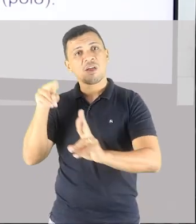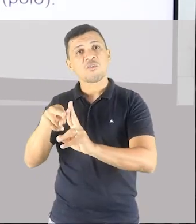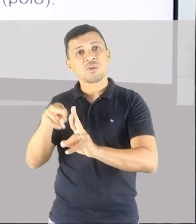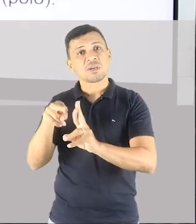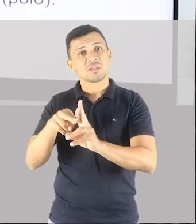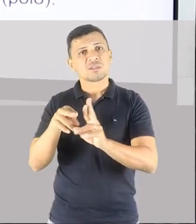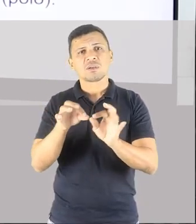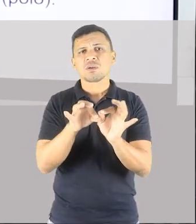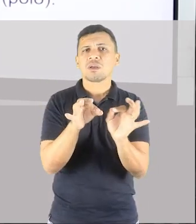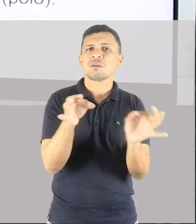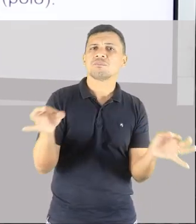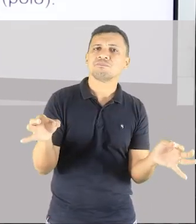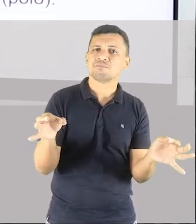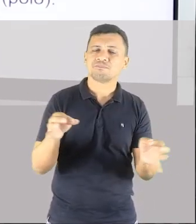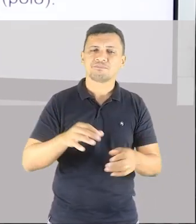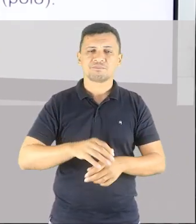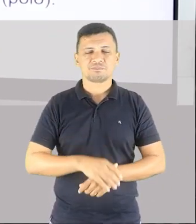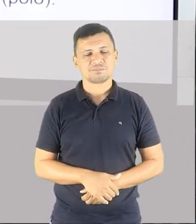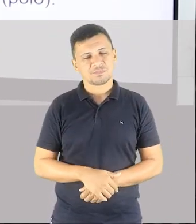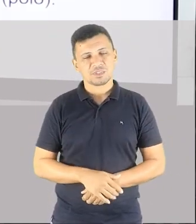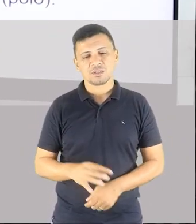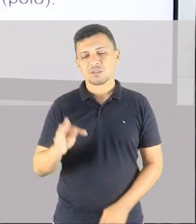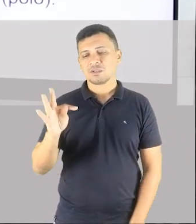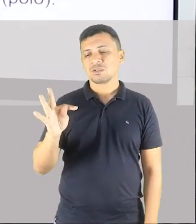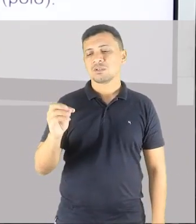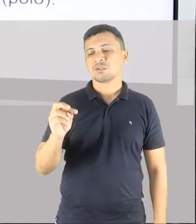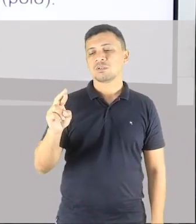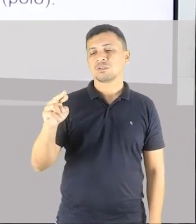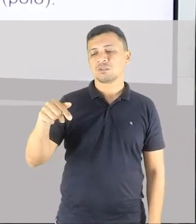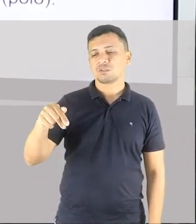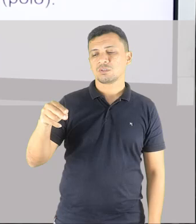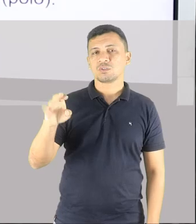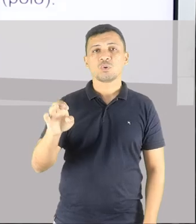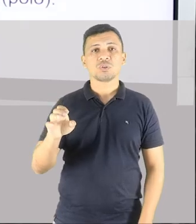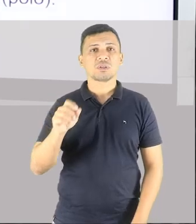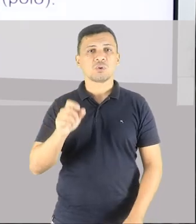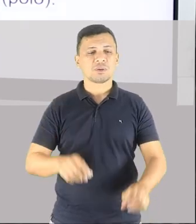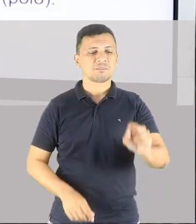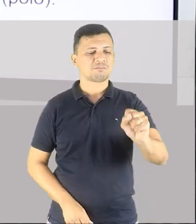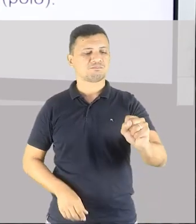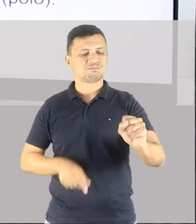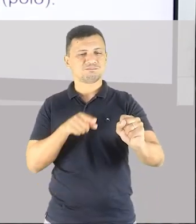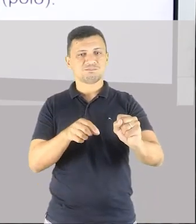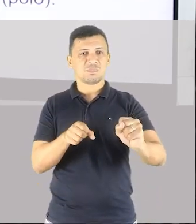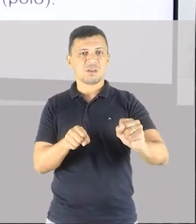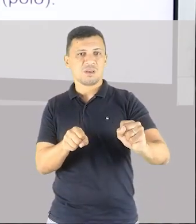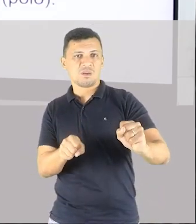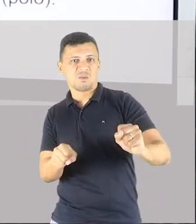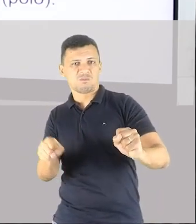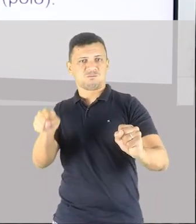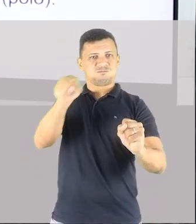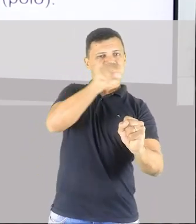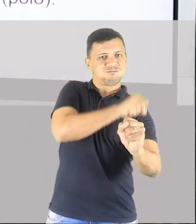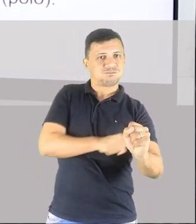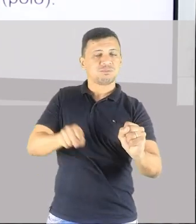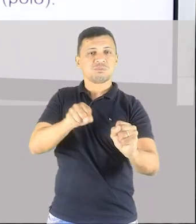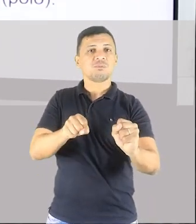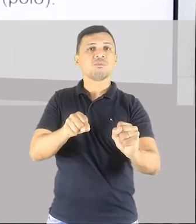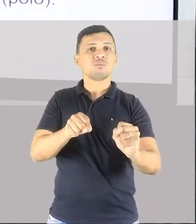Então, o torque, senhores e senhoritas, é um giro que você dá em um corpo